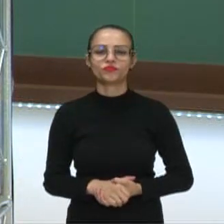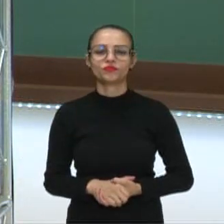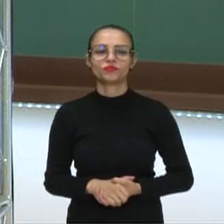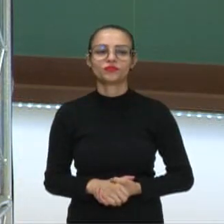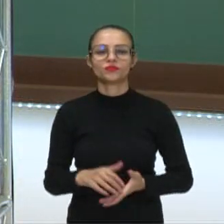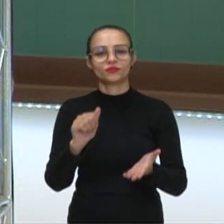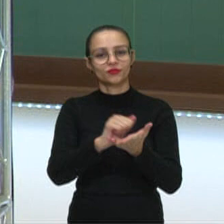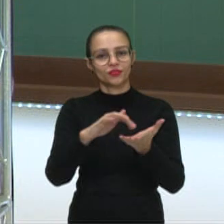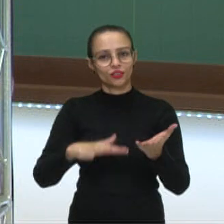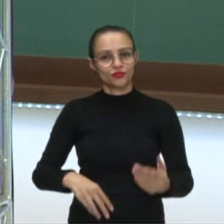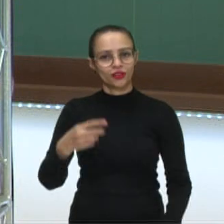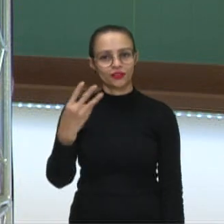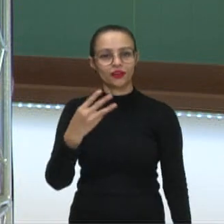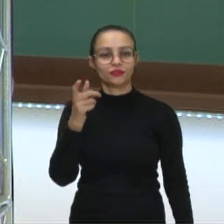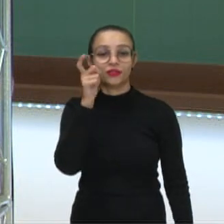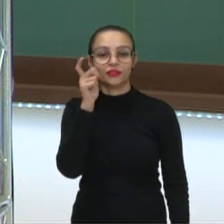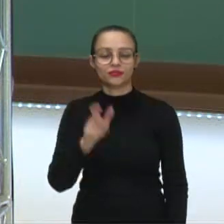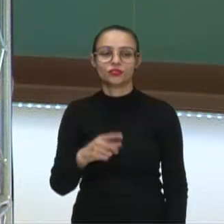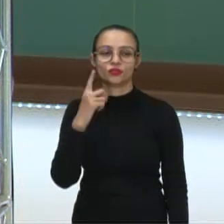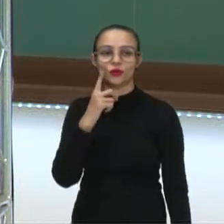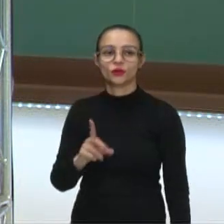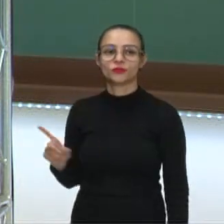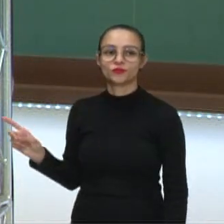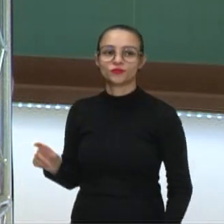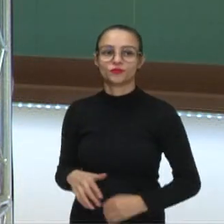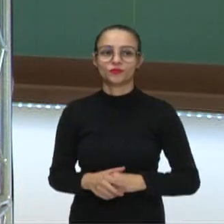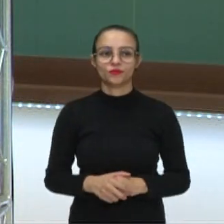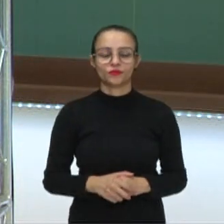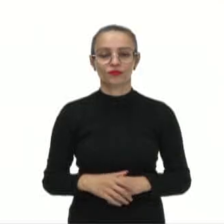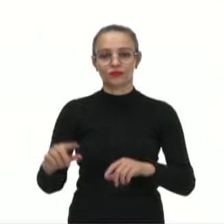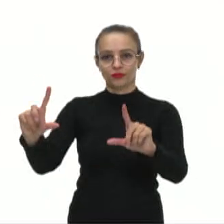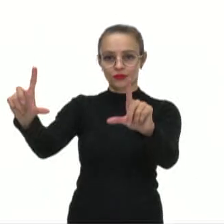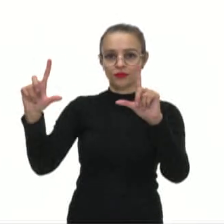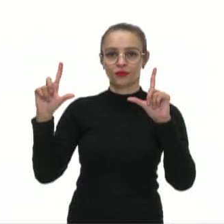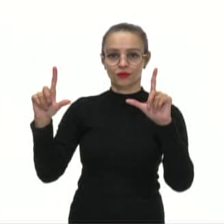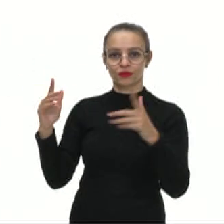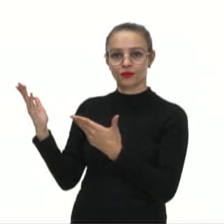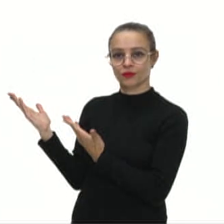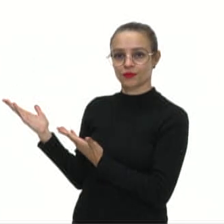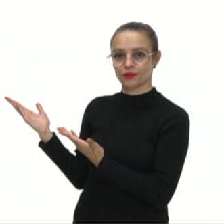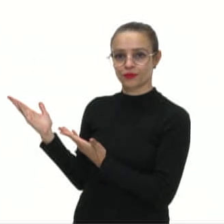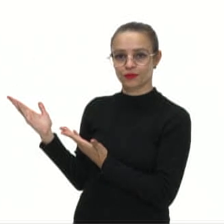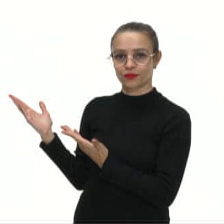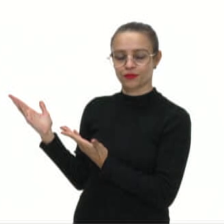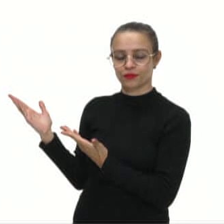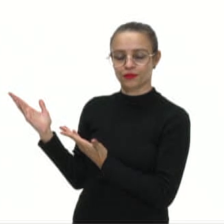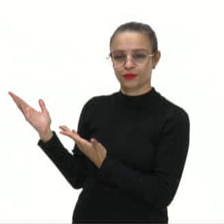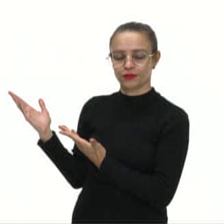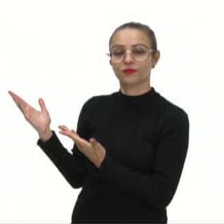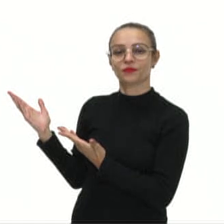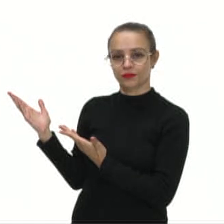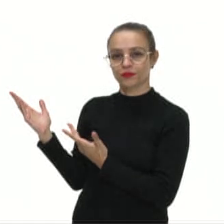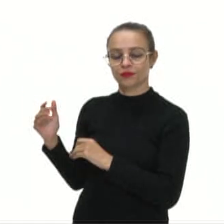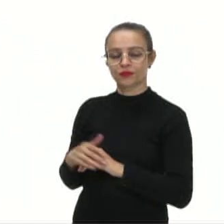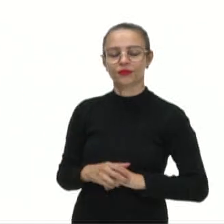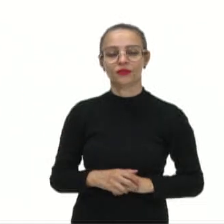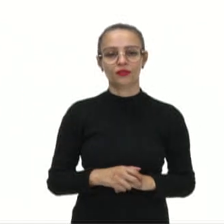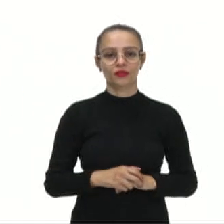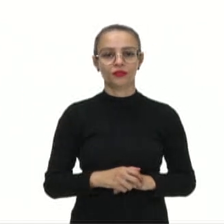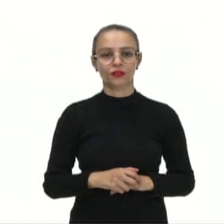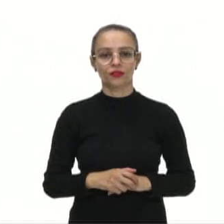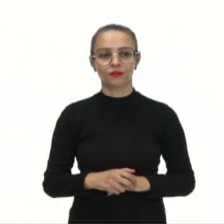A atividade 3 é bem interessante, ó. Dando um close nesse cartaz, que está disponível